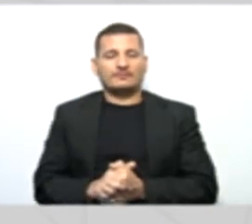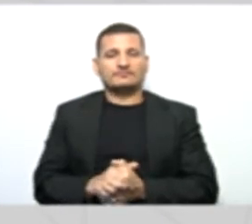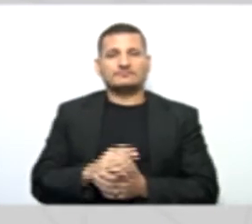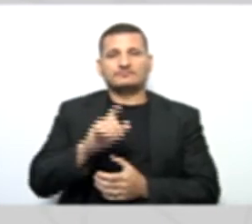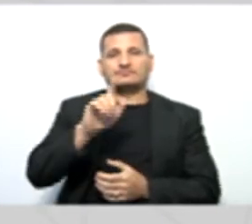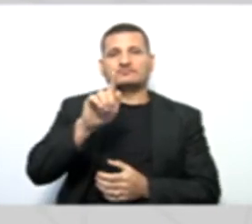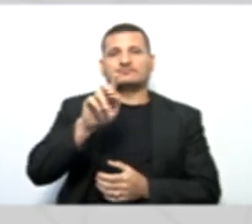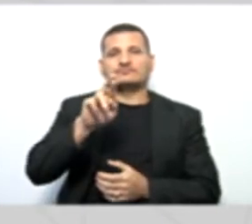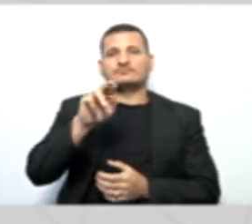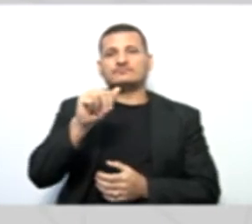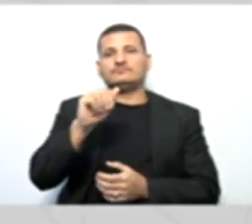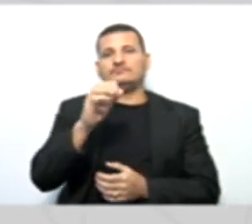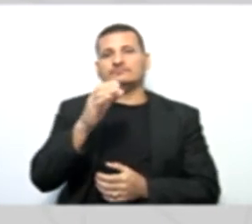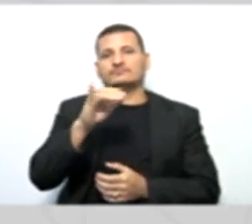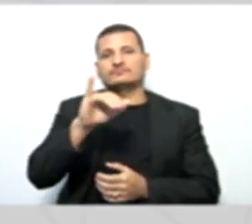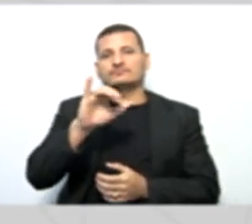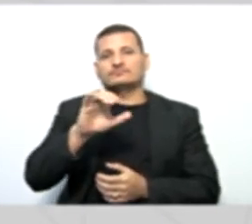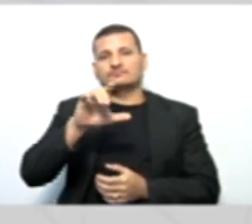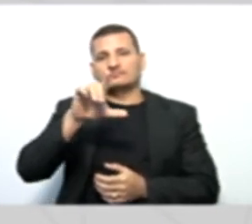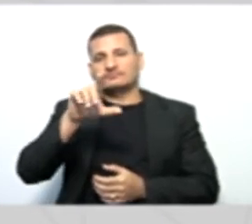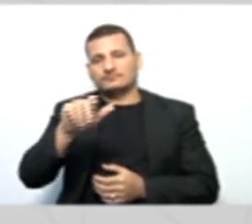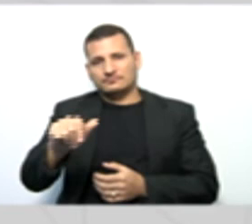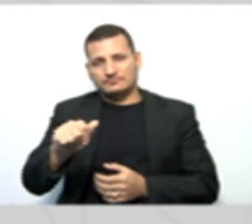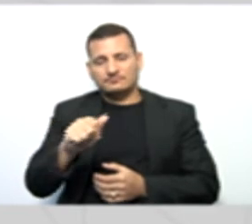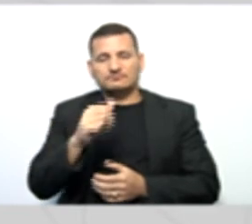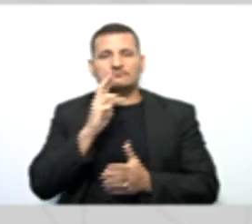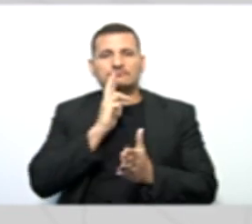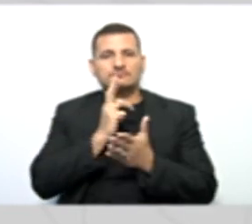Graciela de Cujubim fez muito bem,